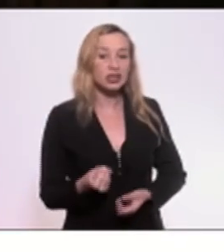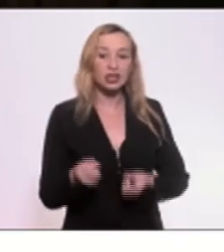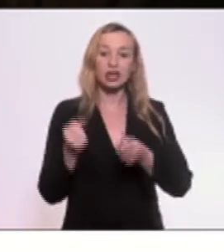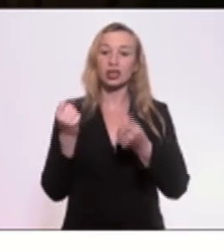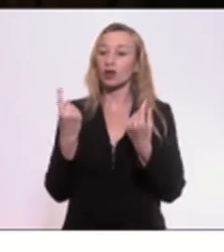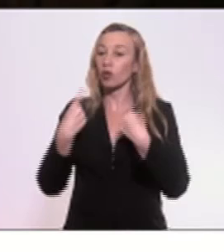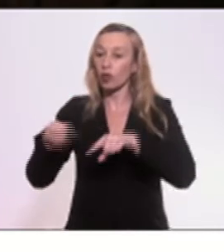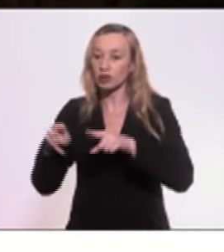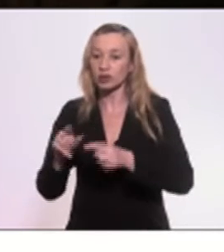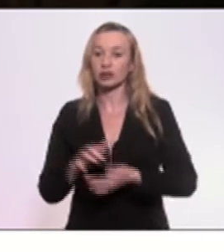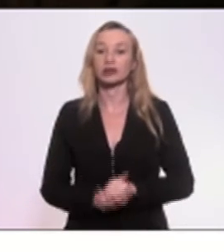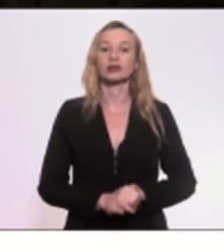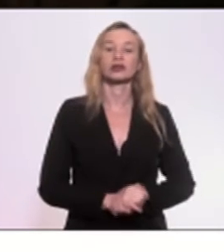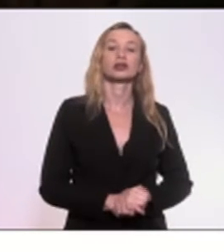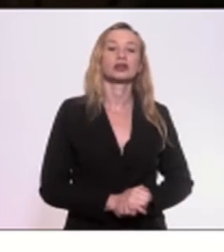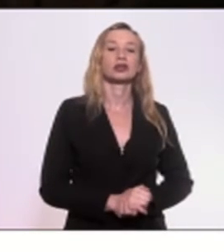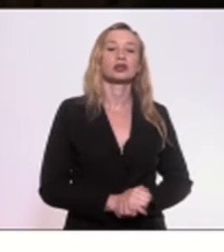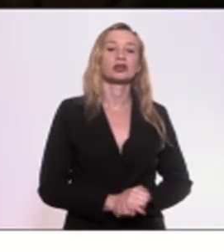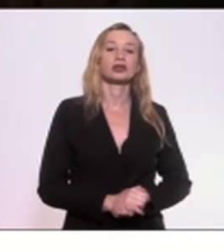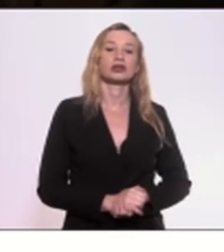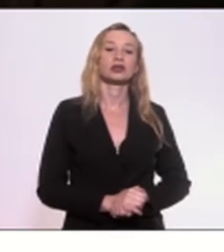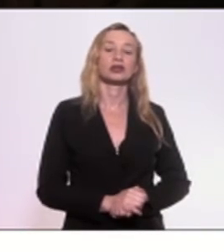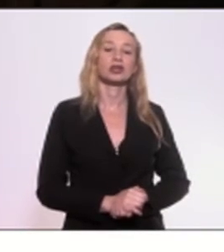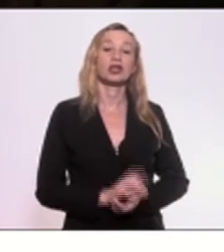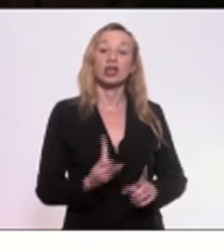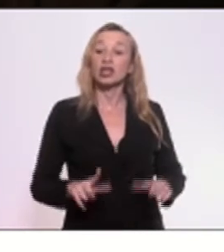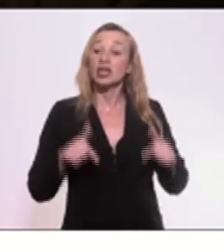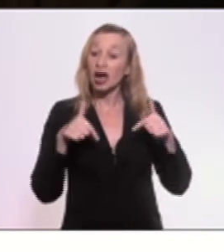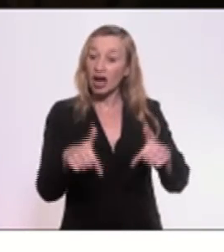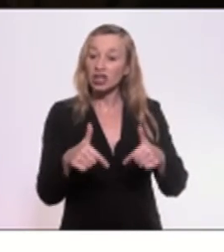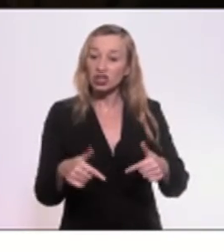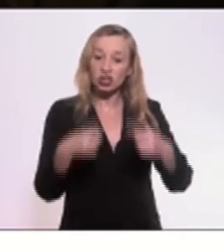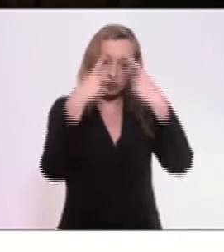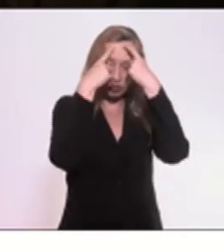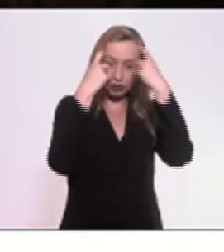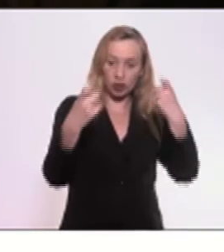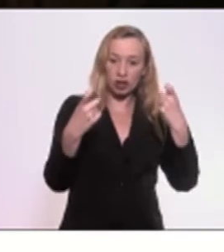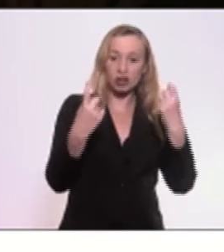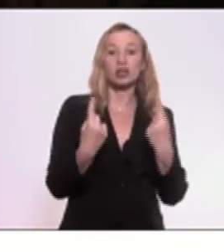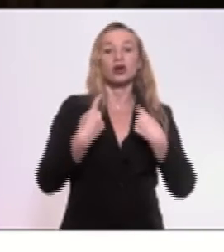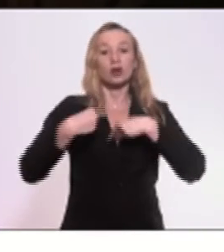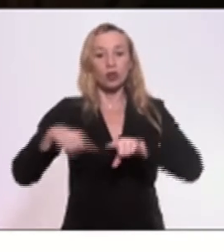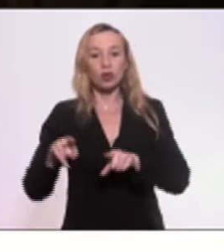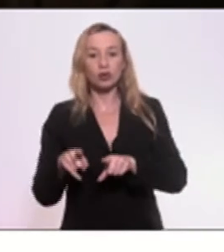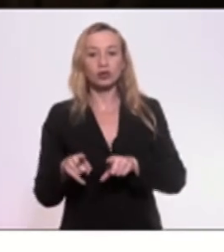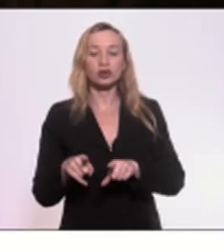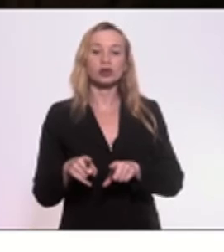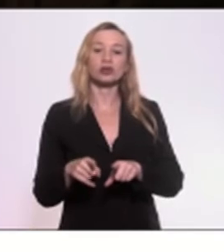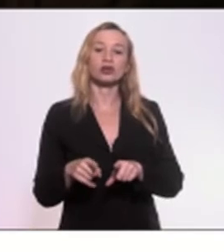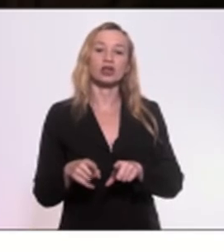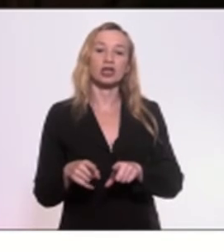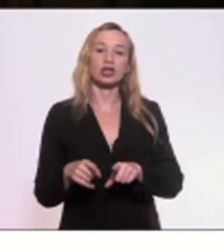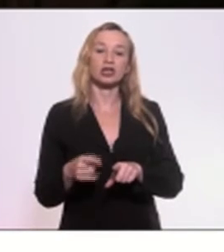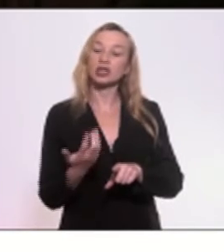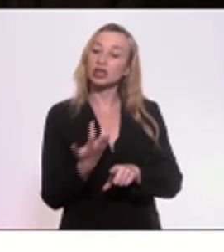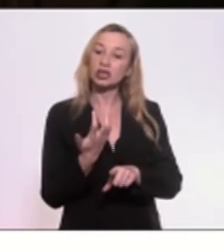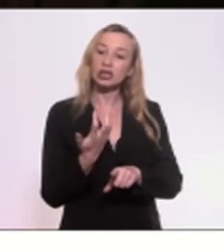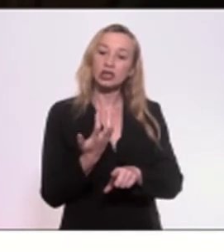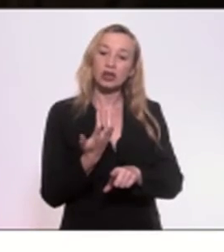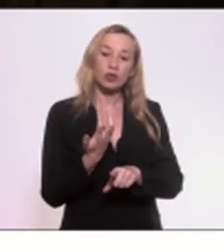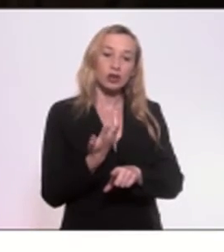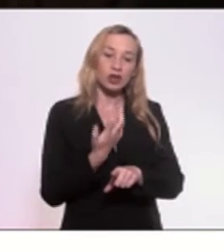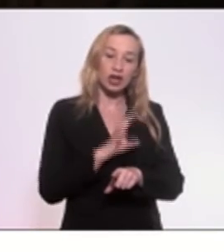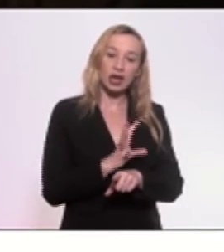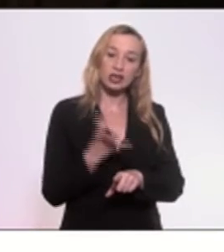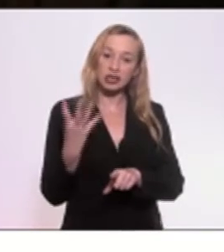contestação e levam para atitudes de violência contra aqueles que se revelam,